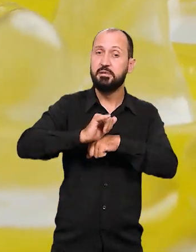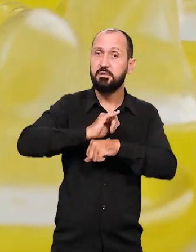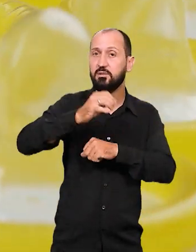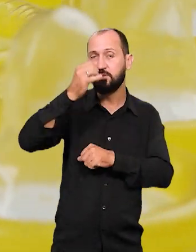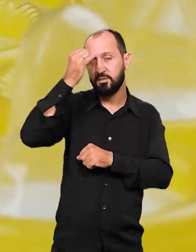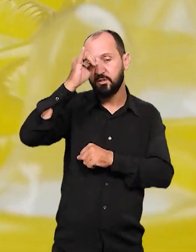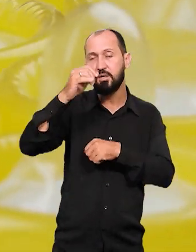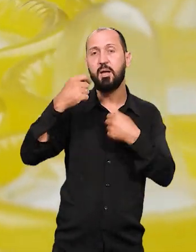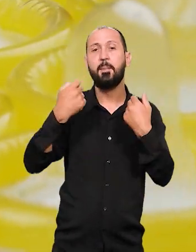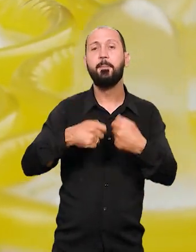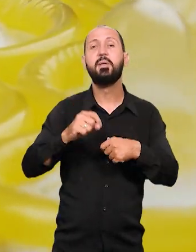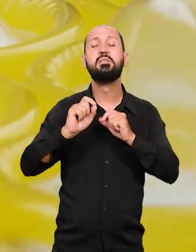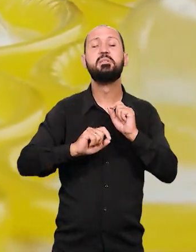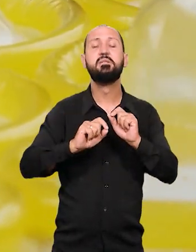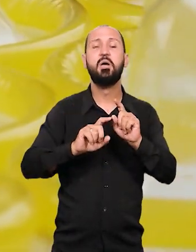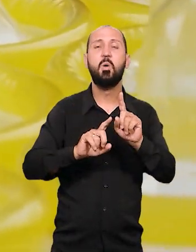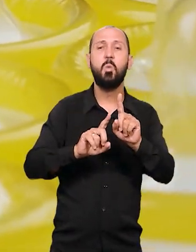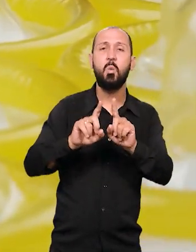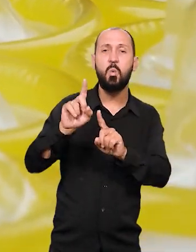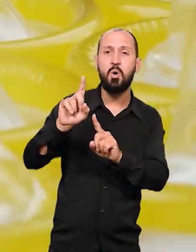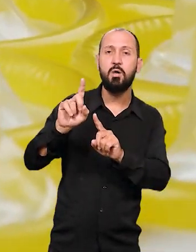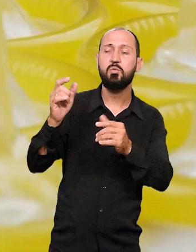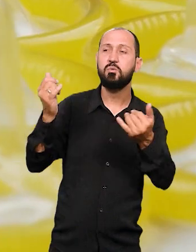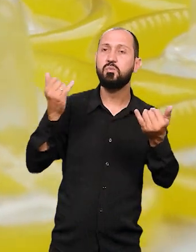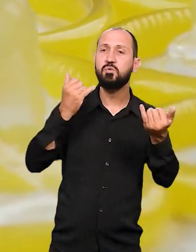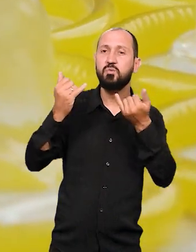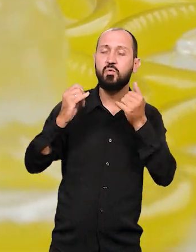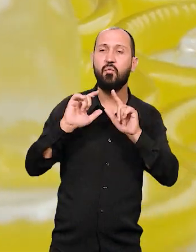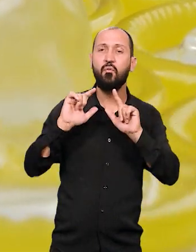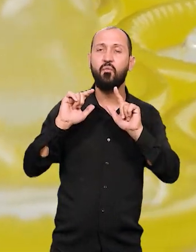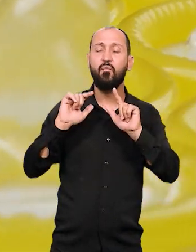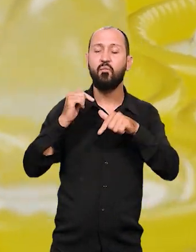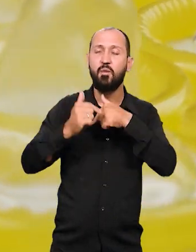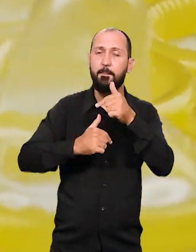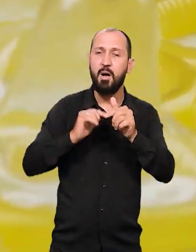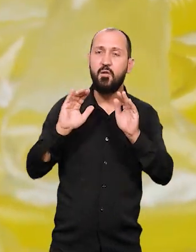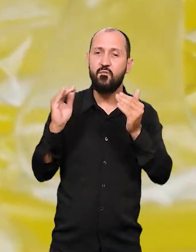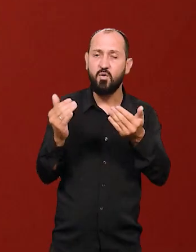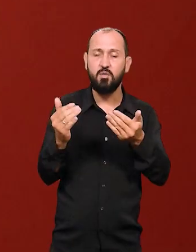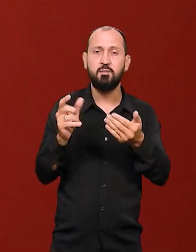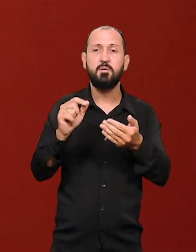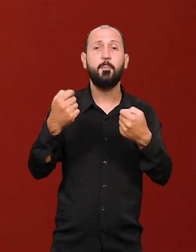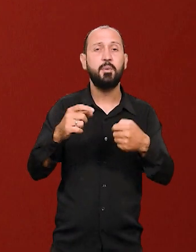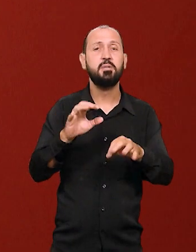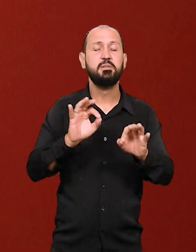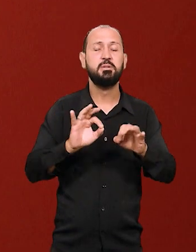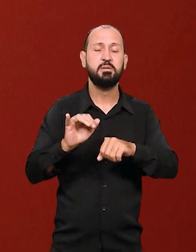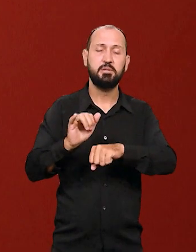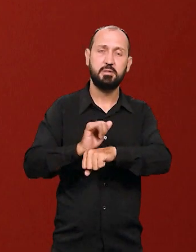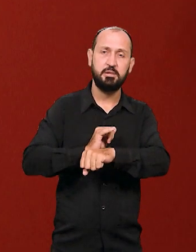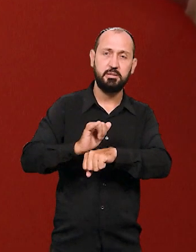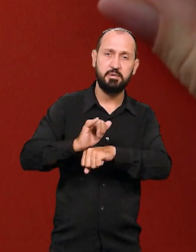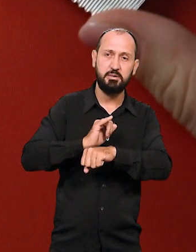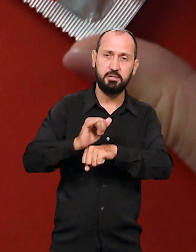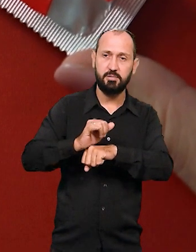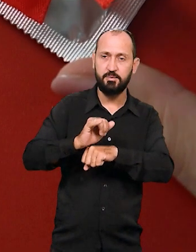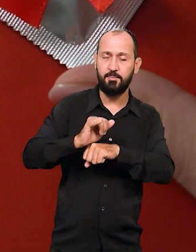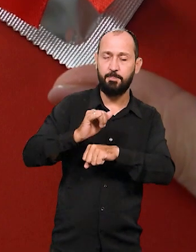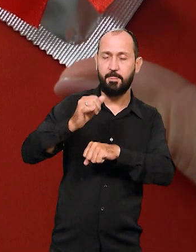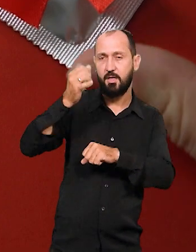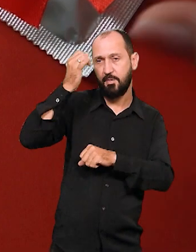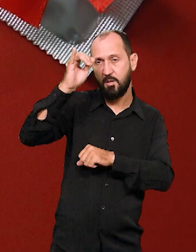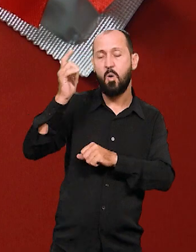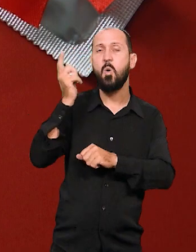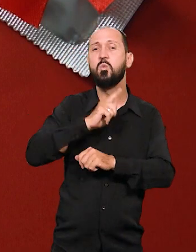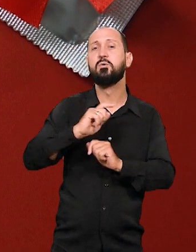estratégias de prevenção que precisam aumentar o nosso enfoque de trabalho. Precisamos fazer com que as estratégias de